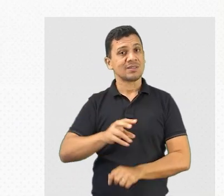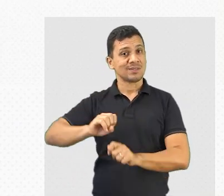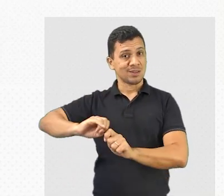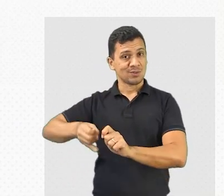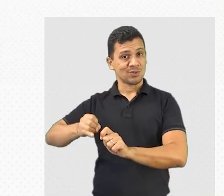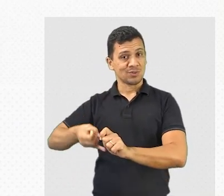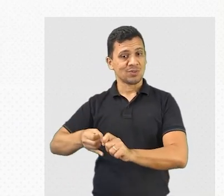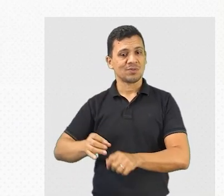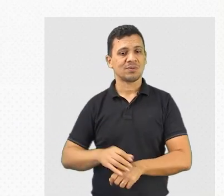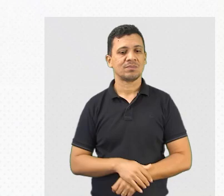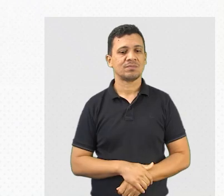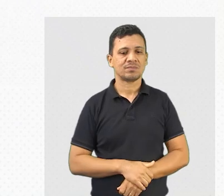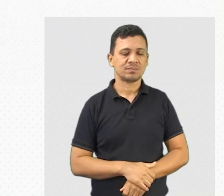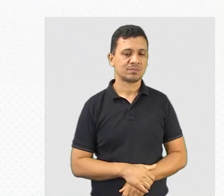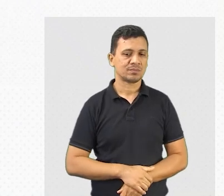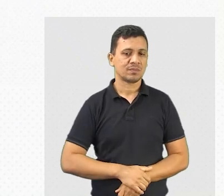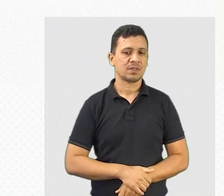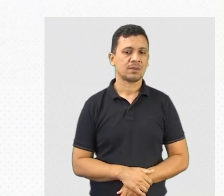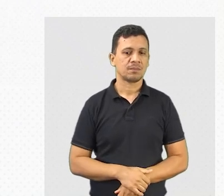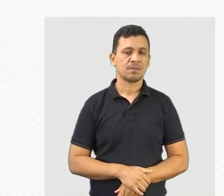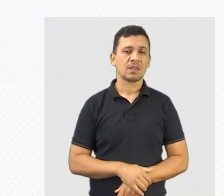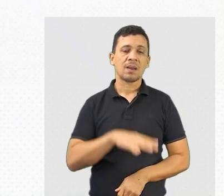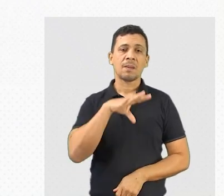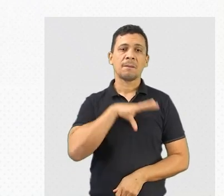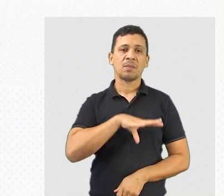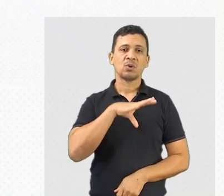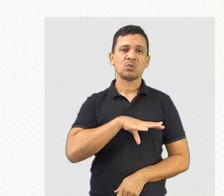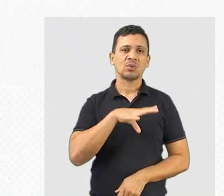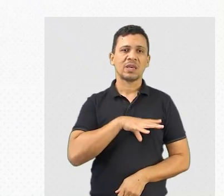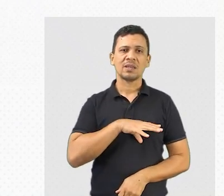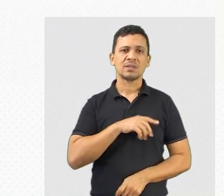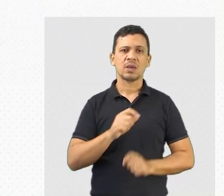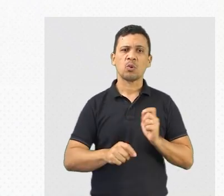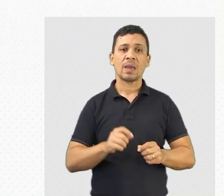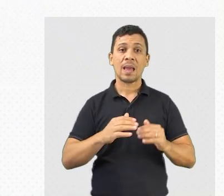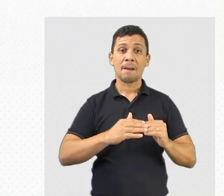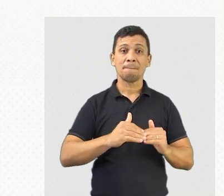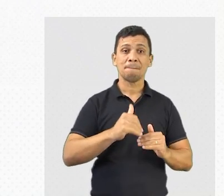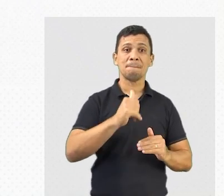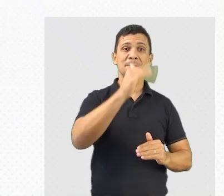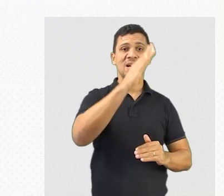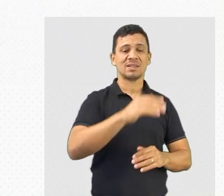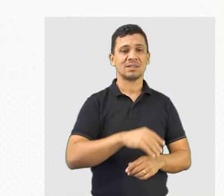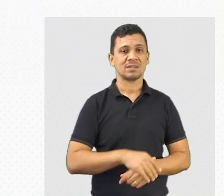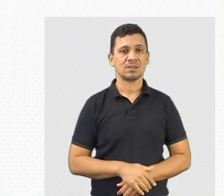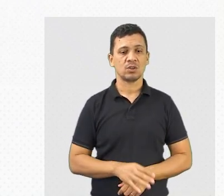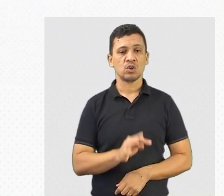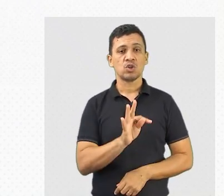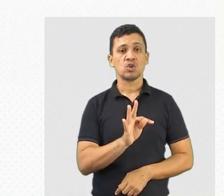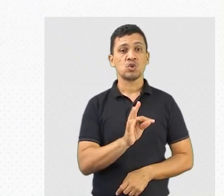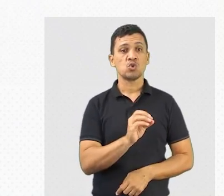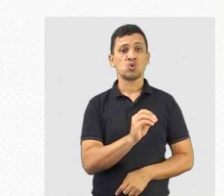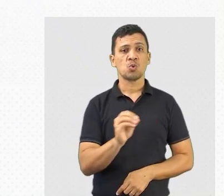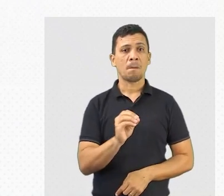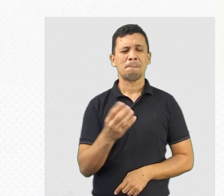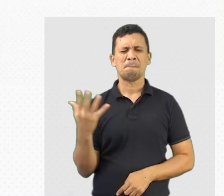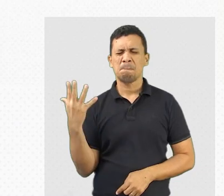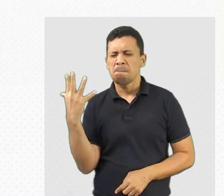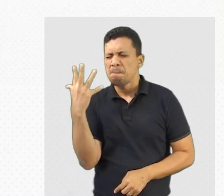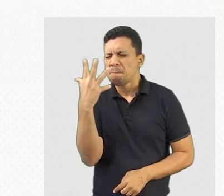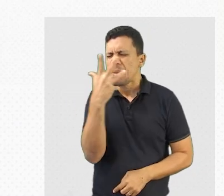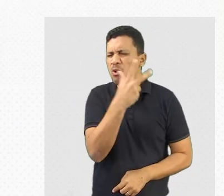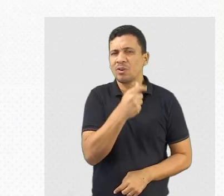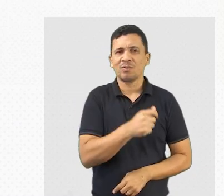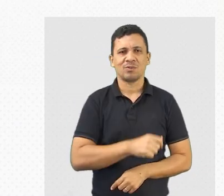adjetivo. É como se a gente falasse em português demais. Too beautiful, bonito demais.